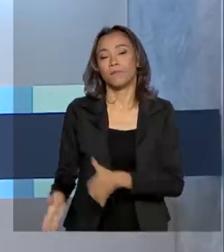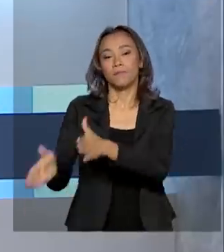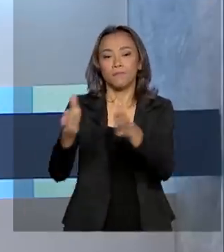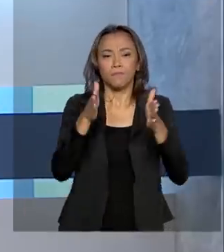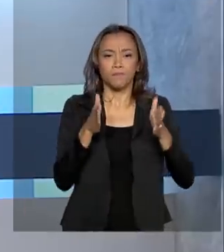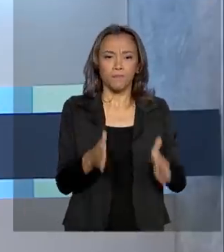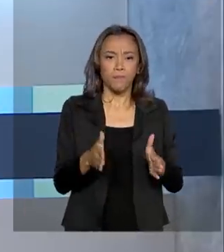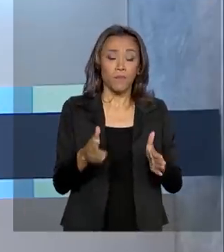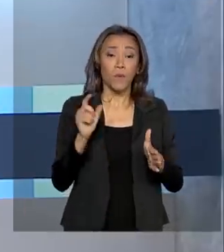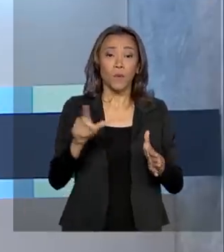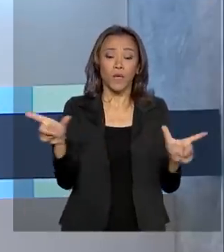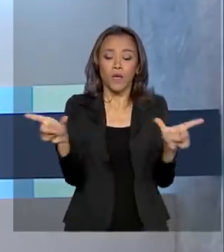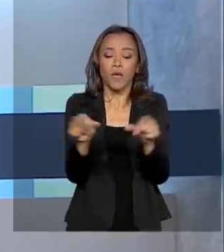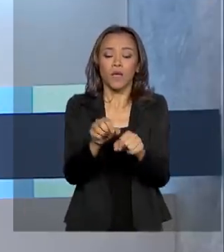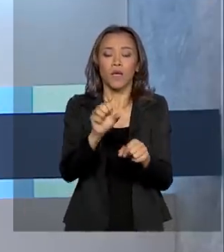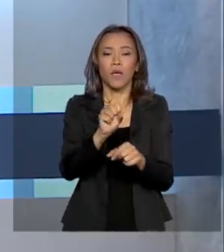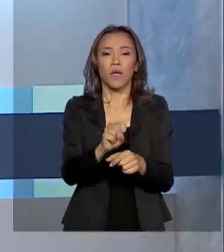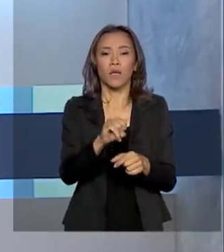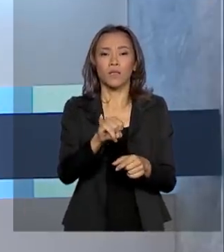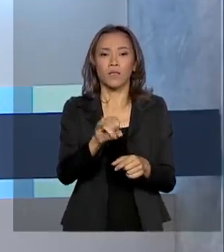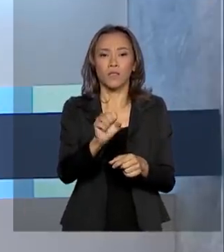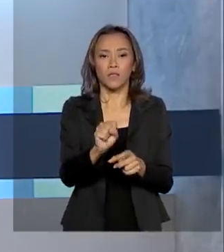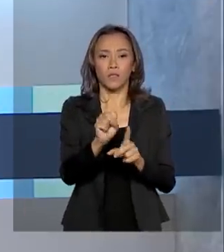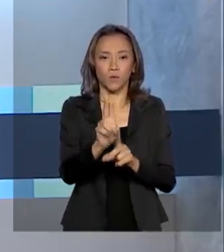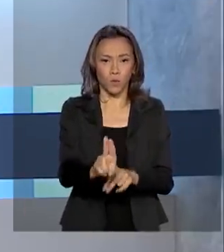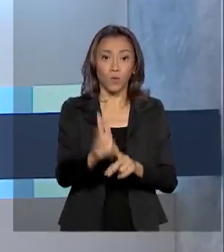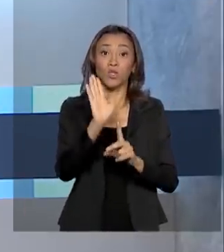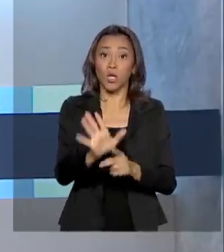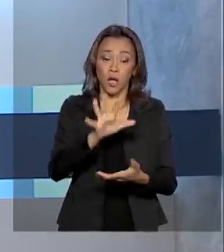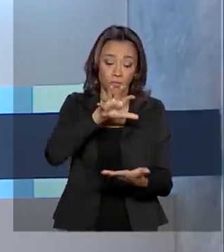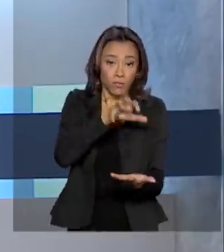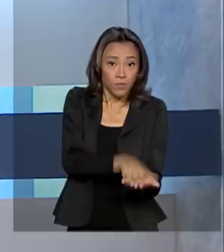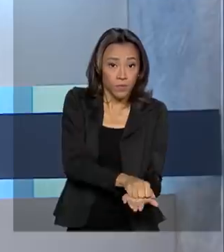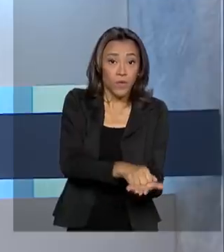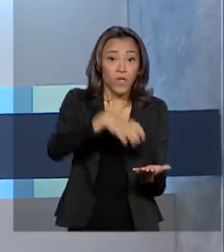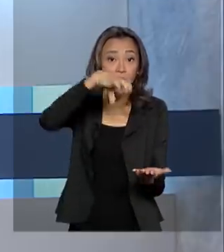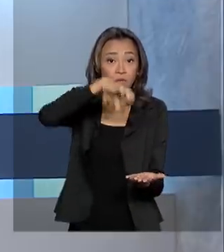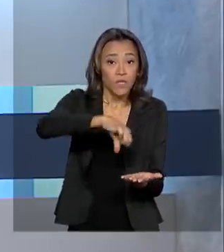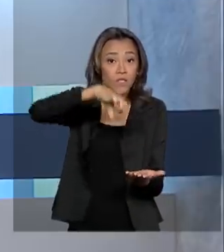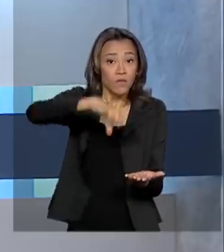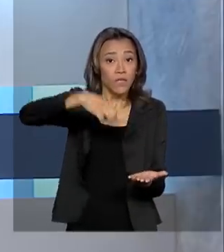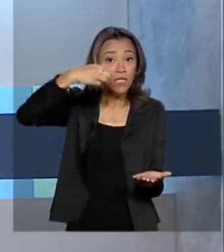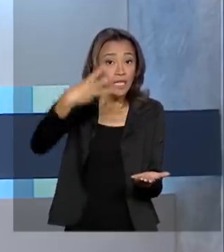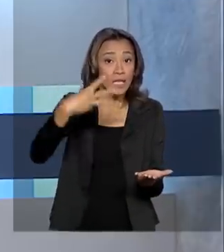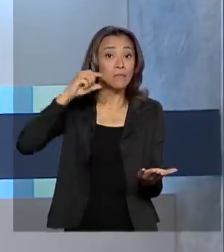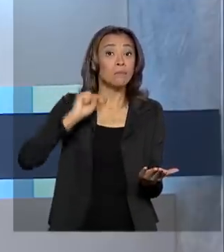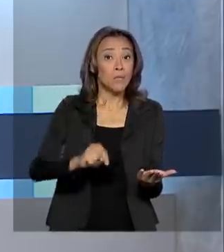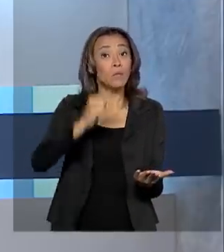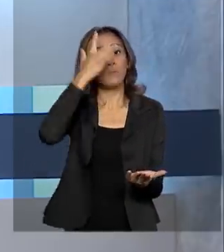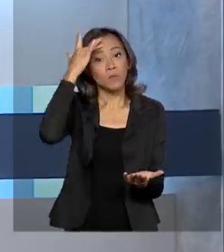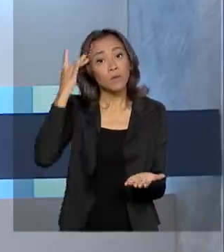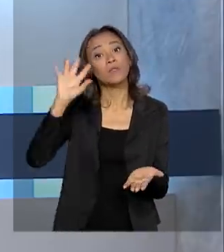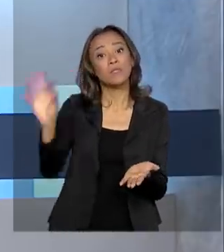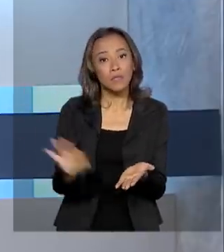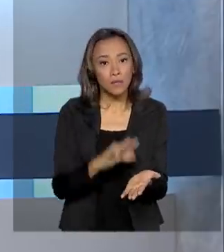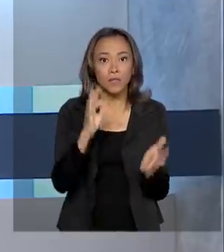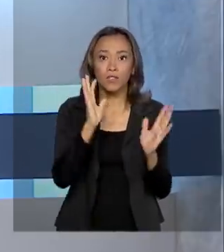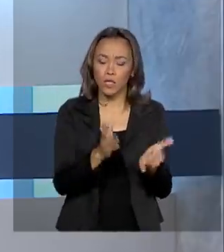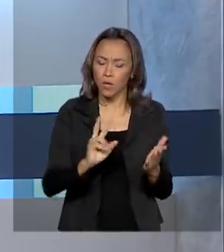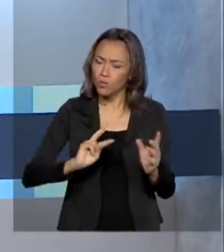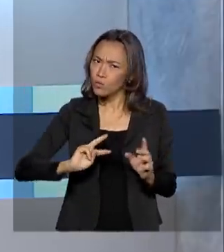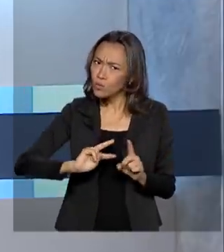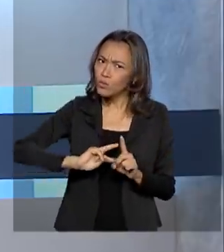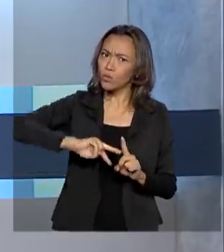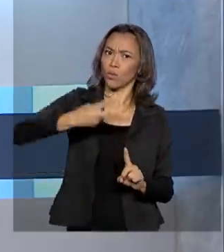sistema de seleção unificada já registra mais de 1 993 mil pessoas inscritas o número é mais que o dobro